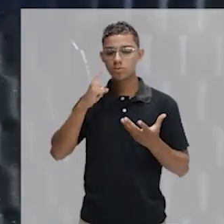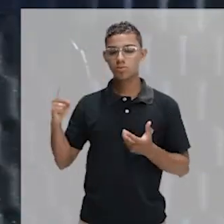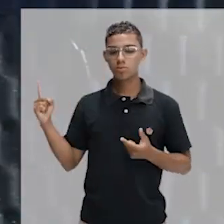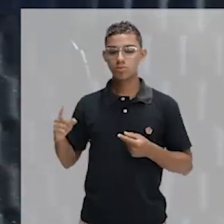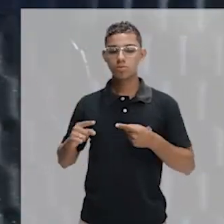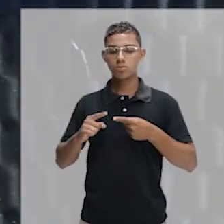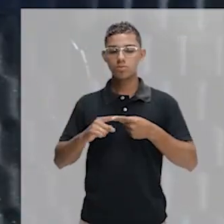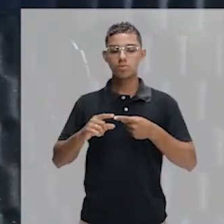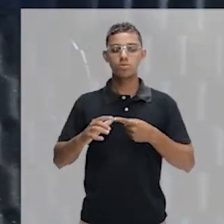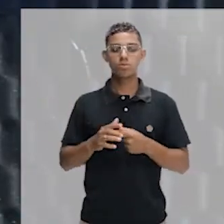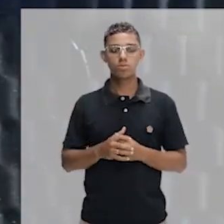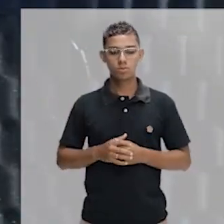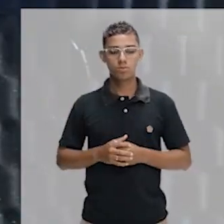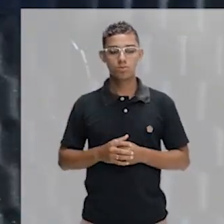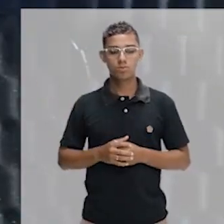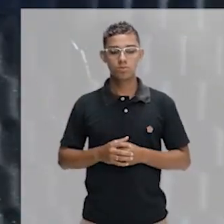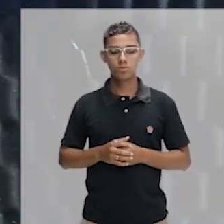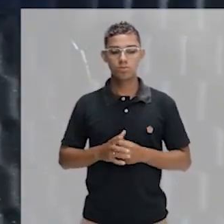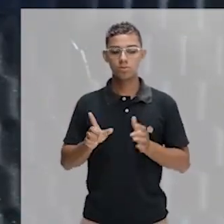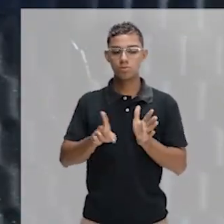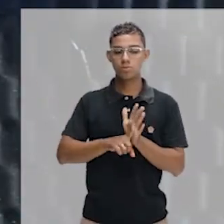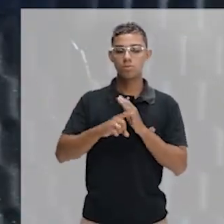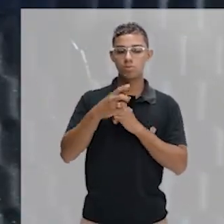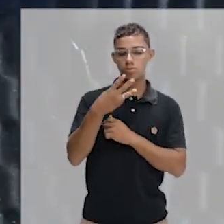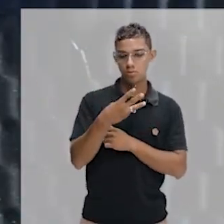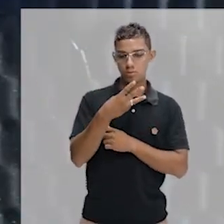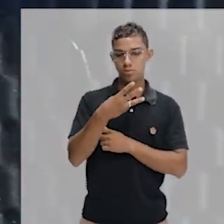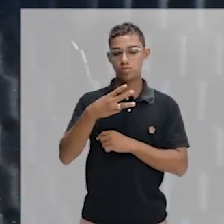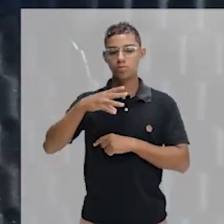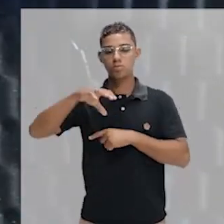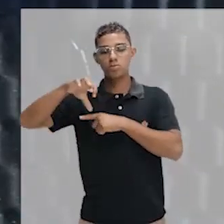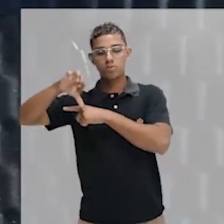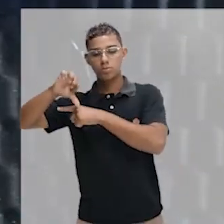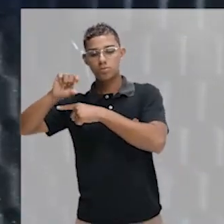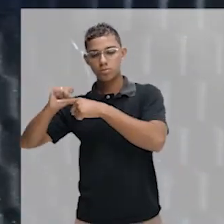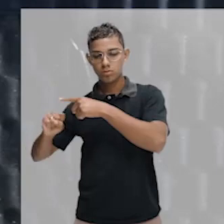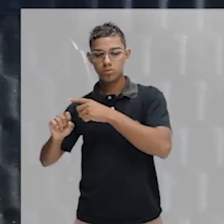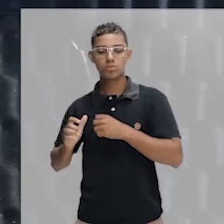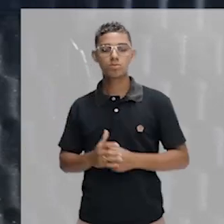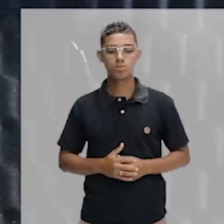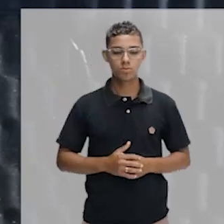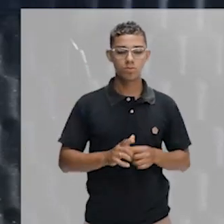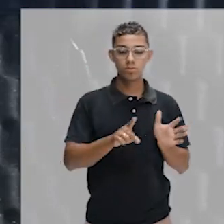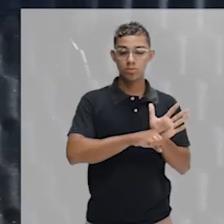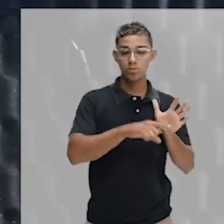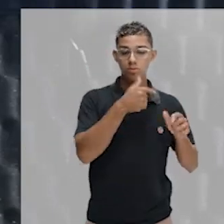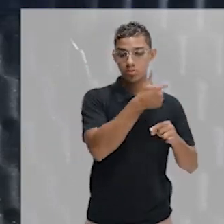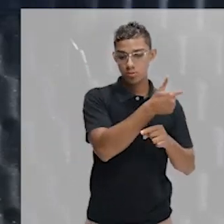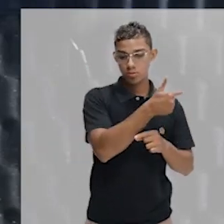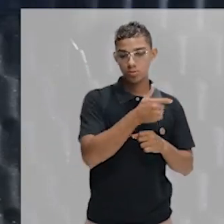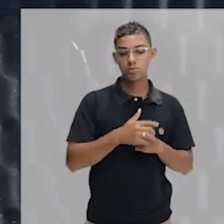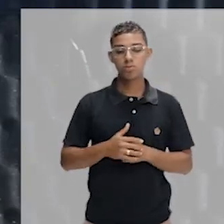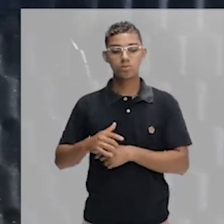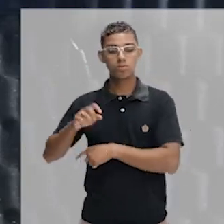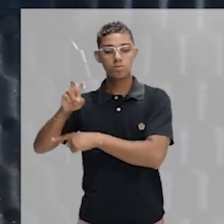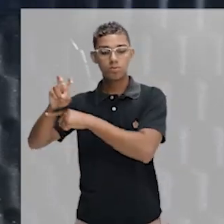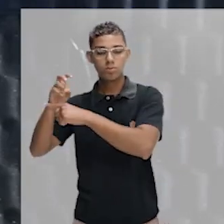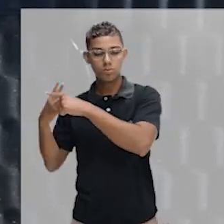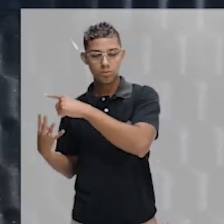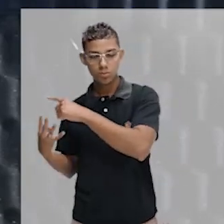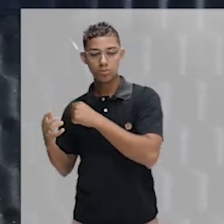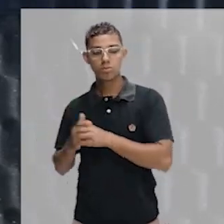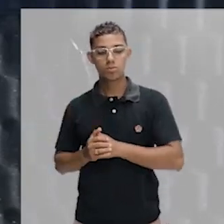ó -3 com 9 oitavos menos dois com cinco quartos menos um com três meios